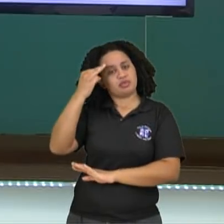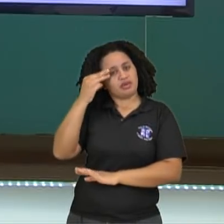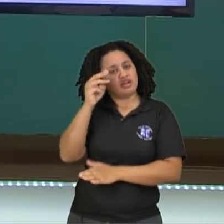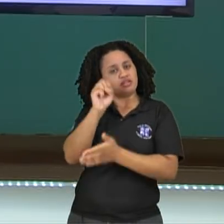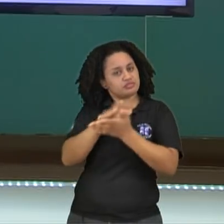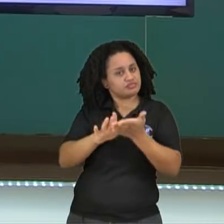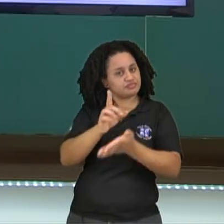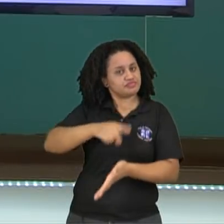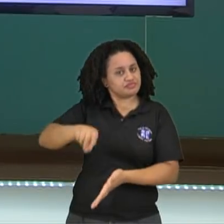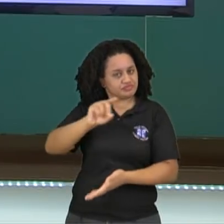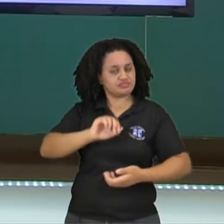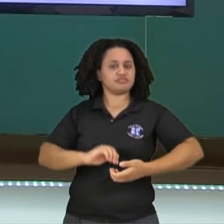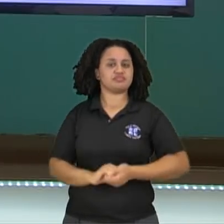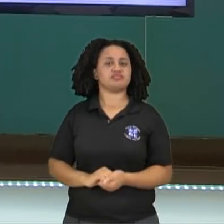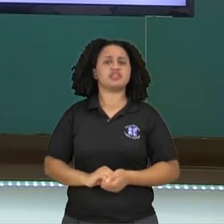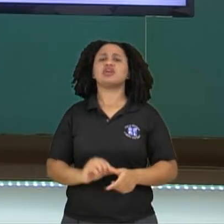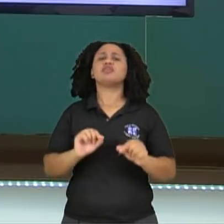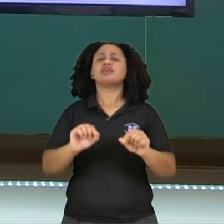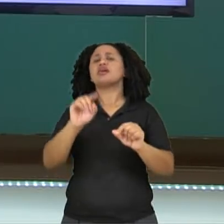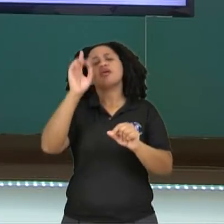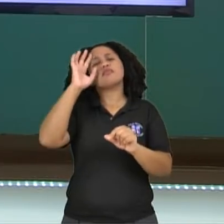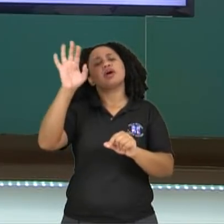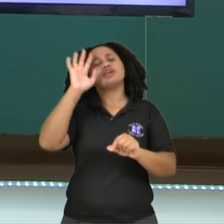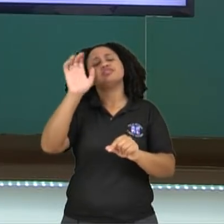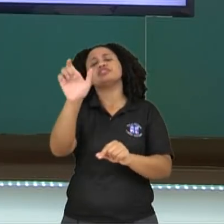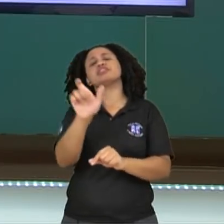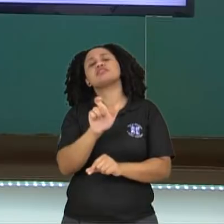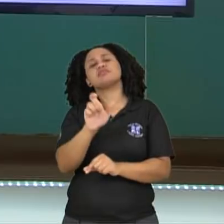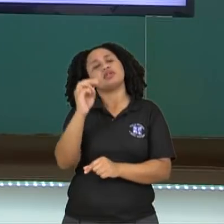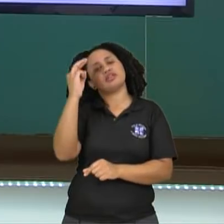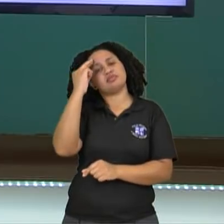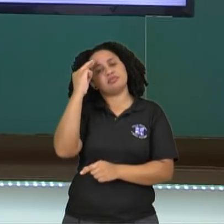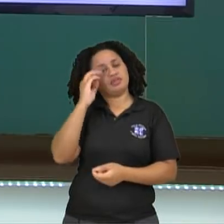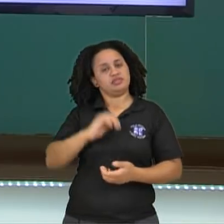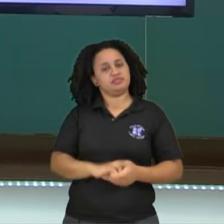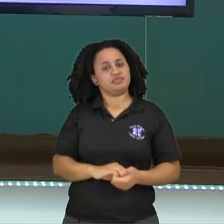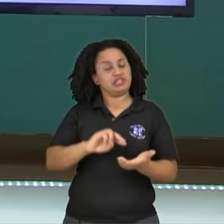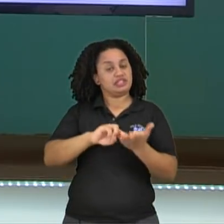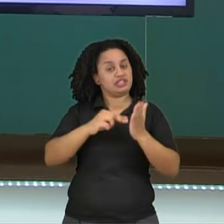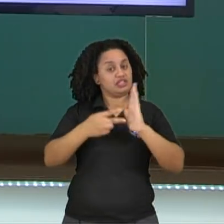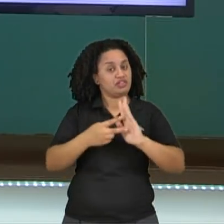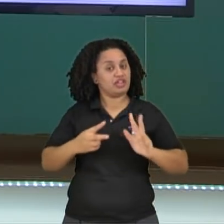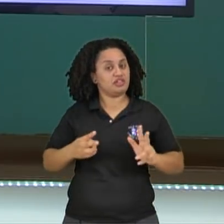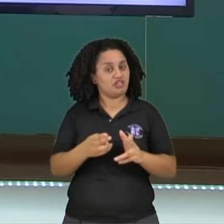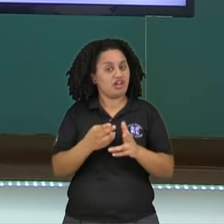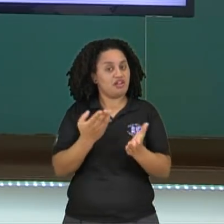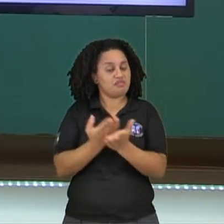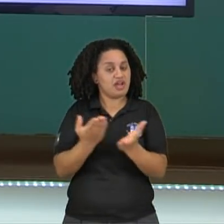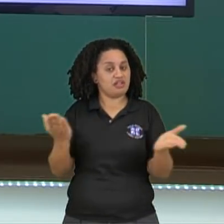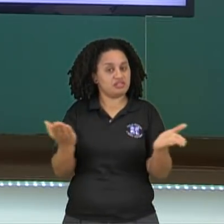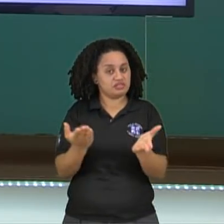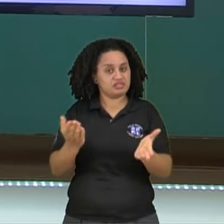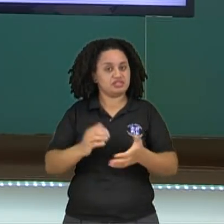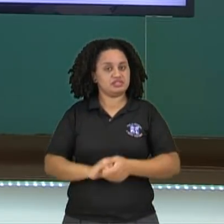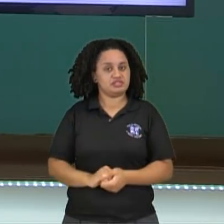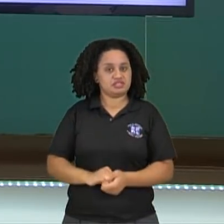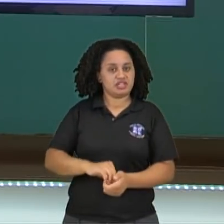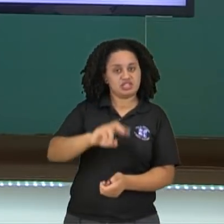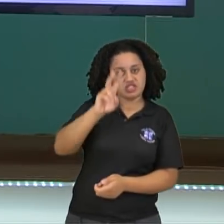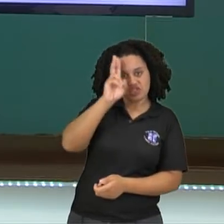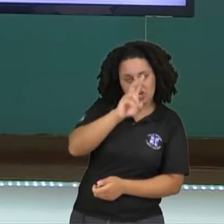vocês. O que imagina a palavra de memória? E será que é o mesmo significado para a nossa aula de história de hoje? História e